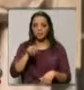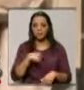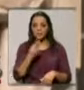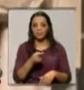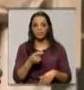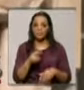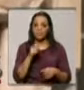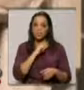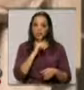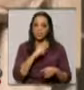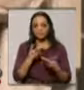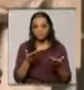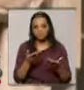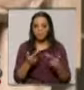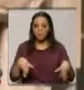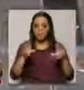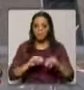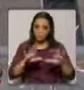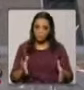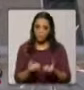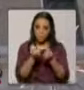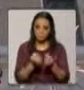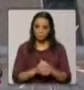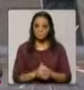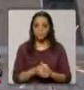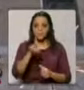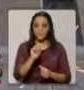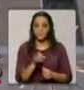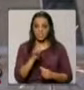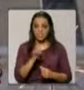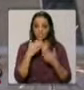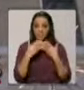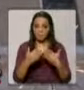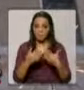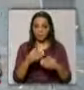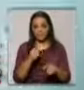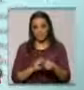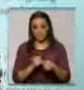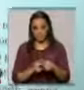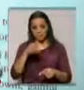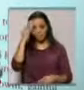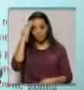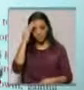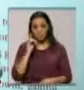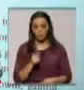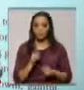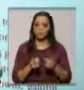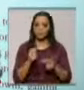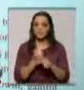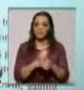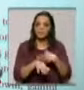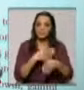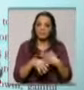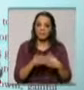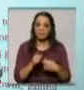entanto em aberto a possibilidade de um novo Resgate nos seis meses pedidos por e está previsto que se começa a trabalhar